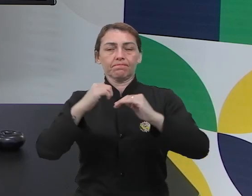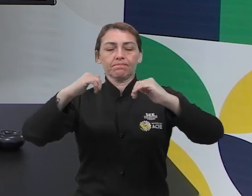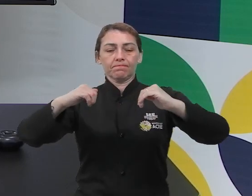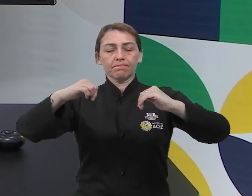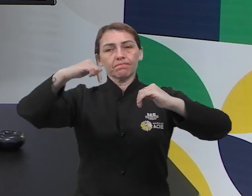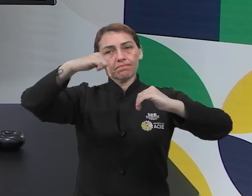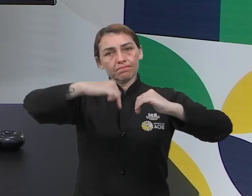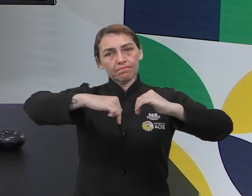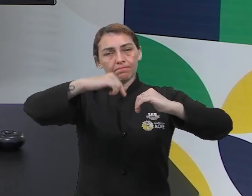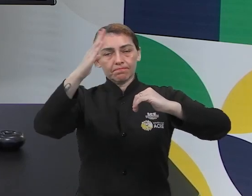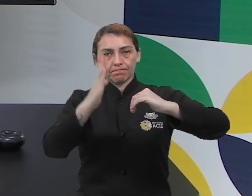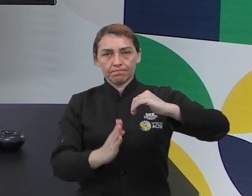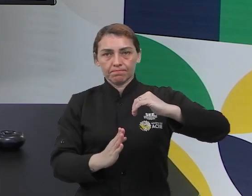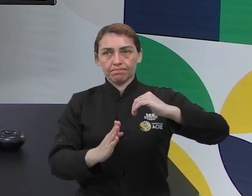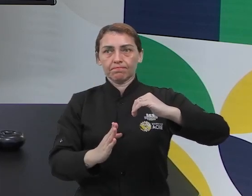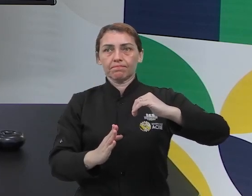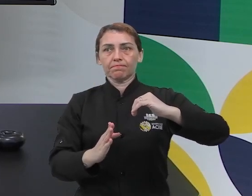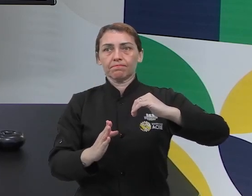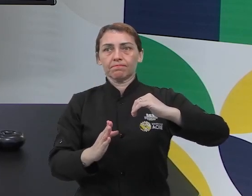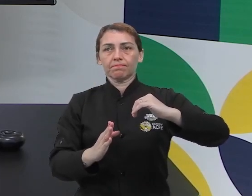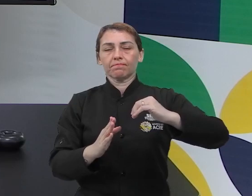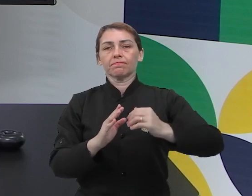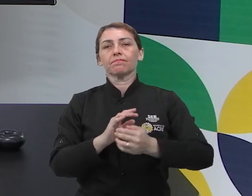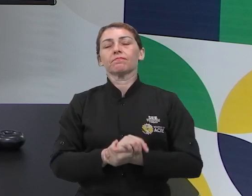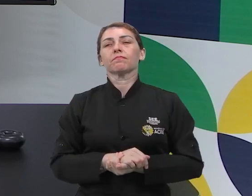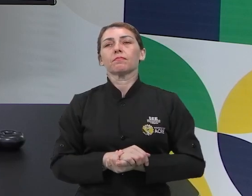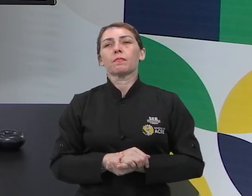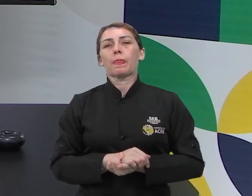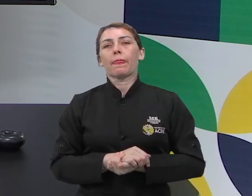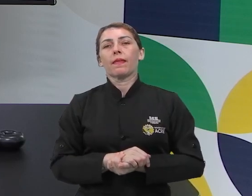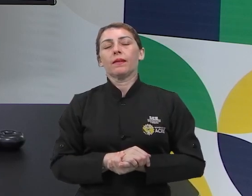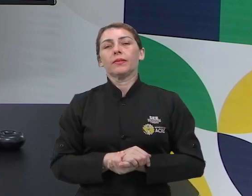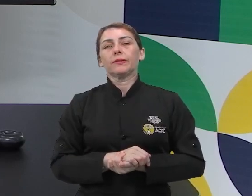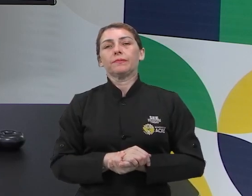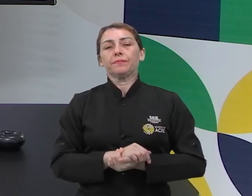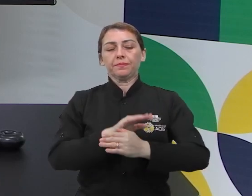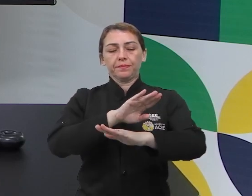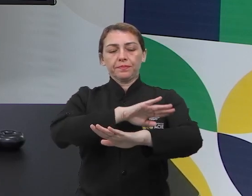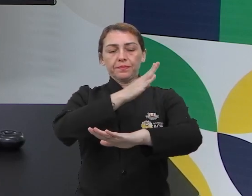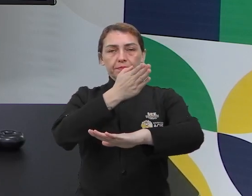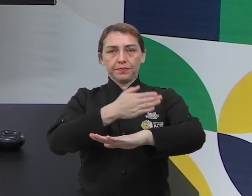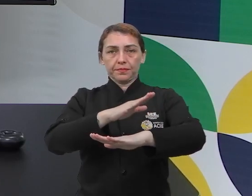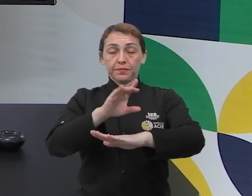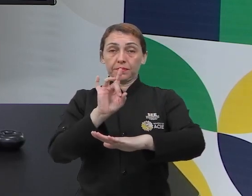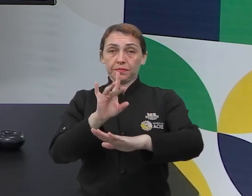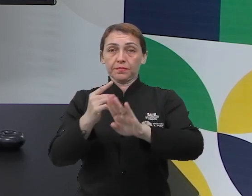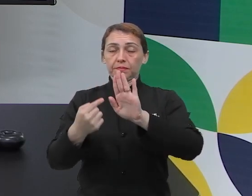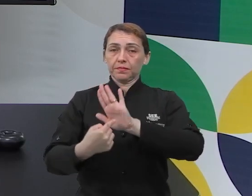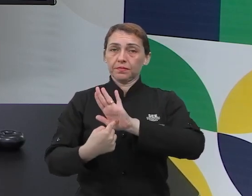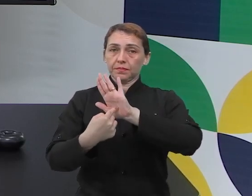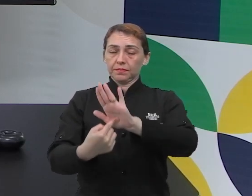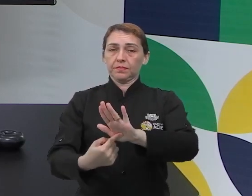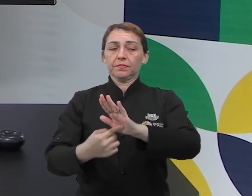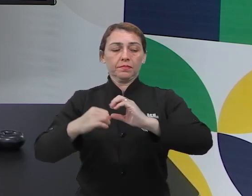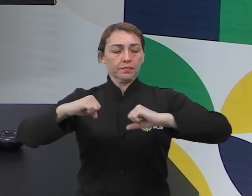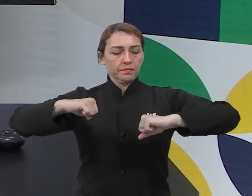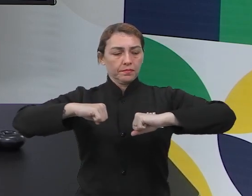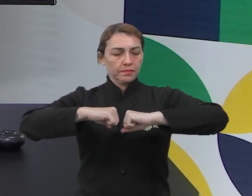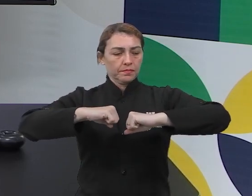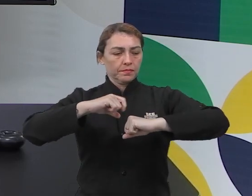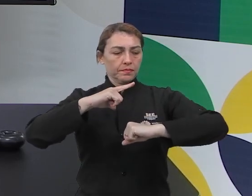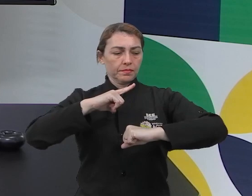placa tectônica, não em áreas de descontinuidades. Afinal de contas, essas montanhas elas só aparecem nessas placas que